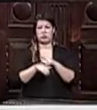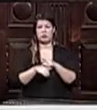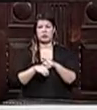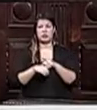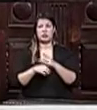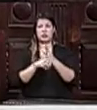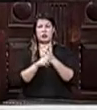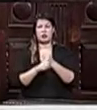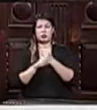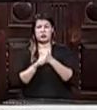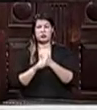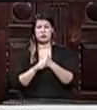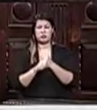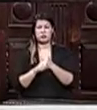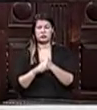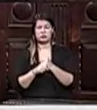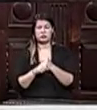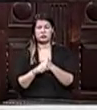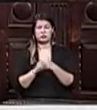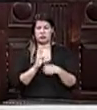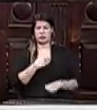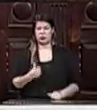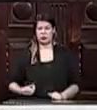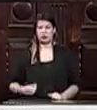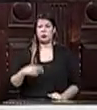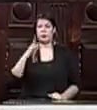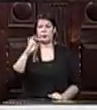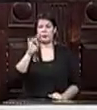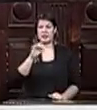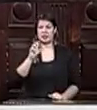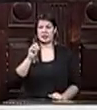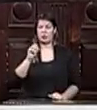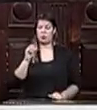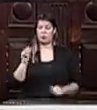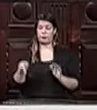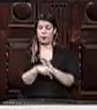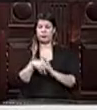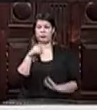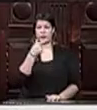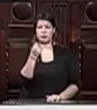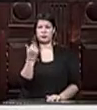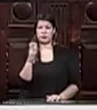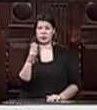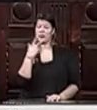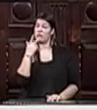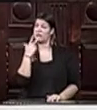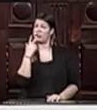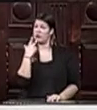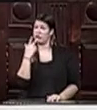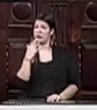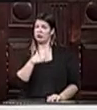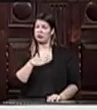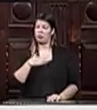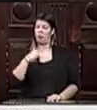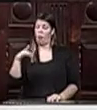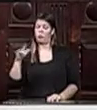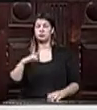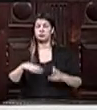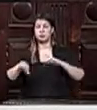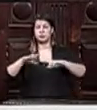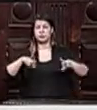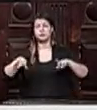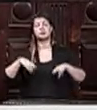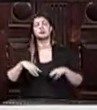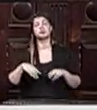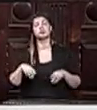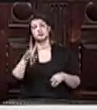às contas do governador Pezão referentes ao ano de 2015, fiz menção, entre outros aspectos que me levaram a